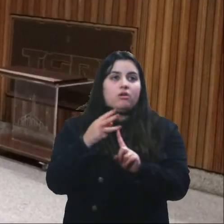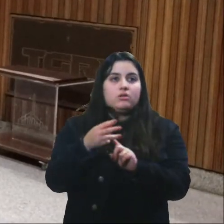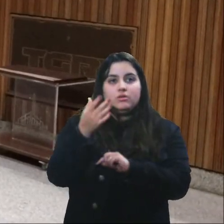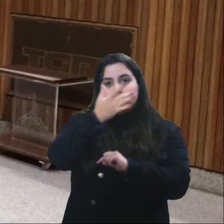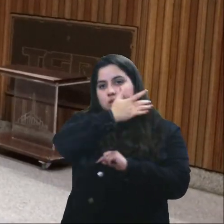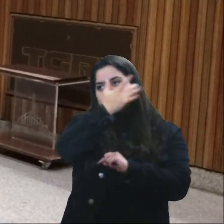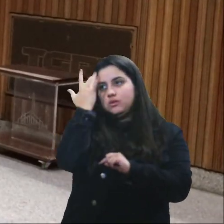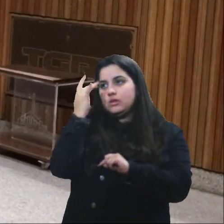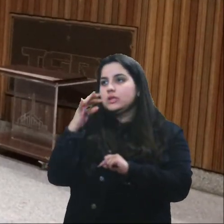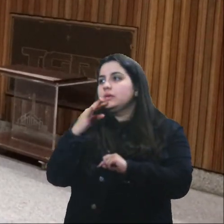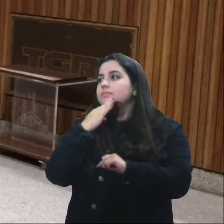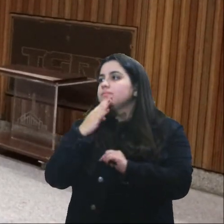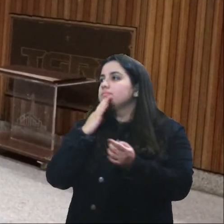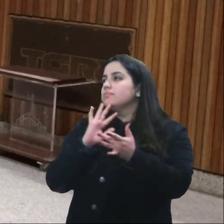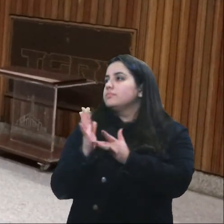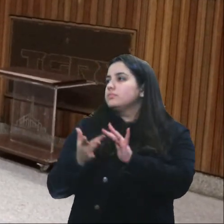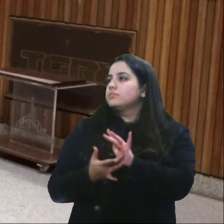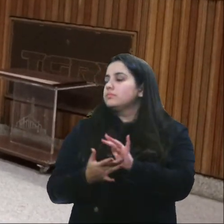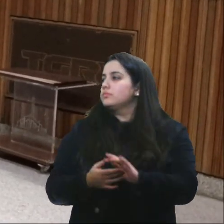mas sabe...